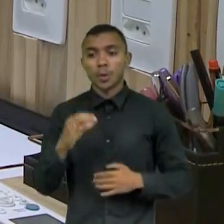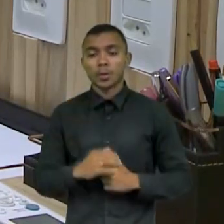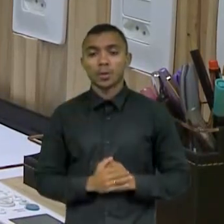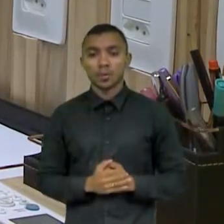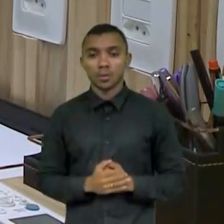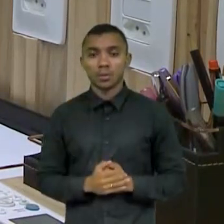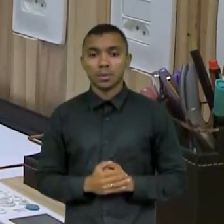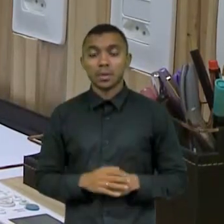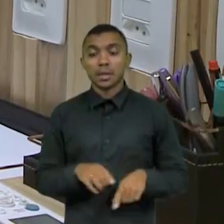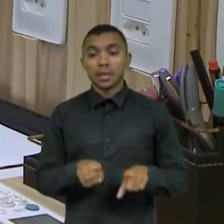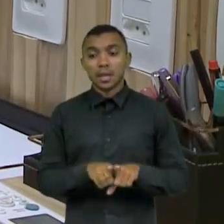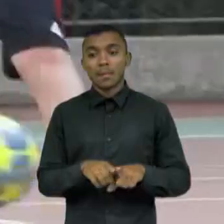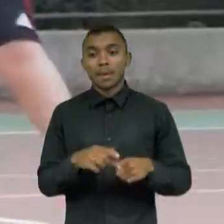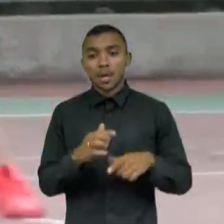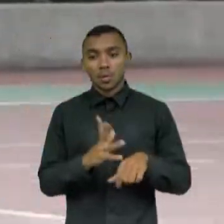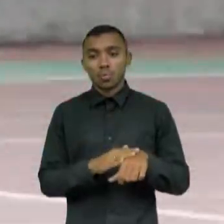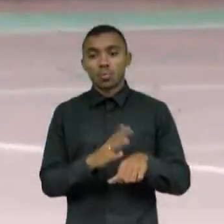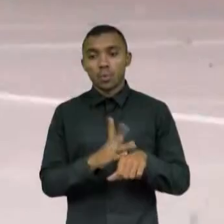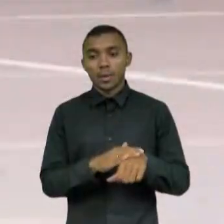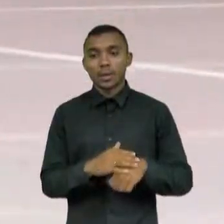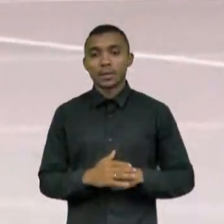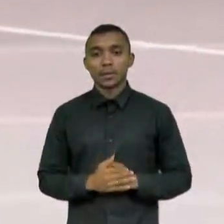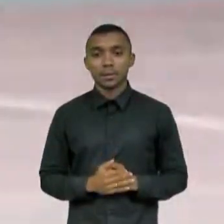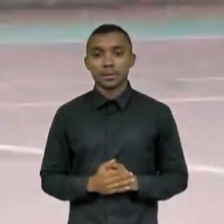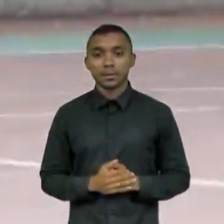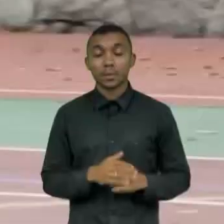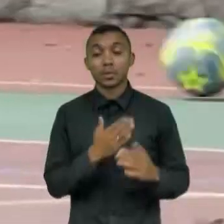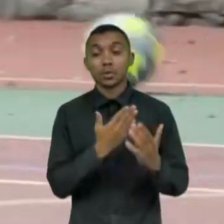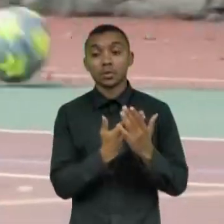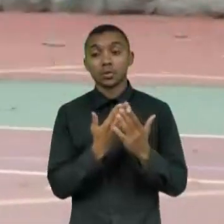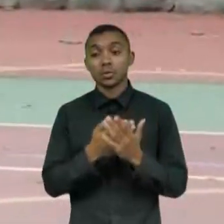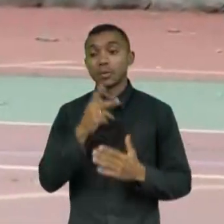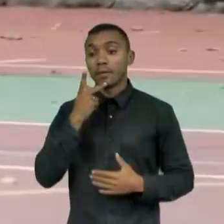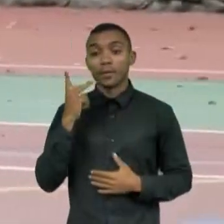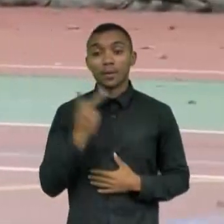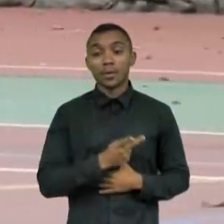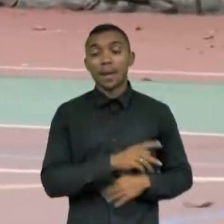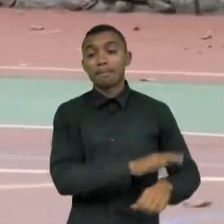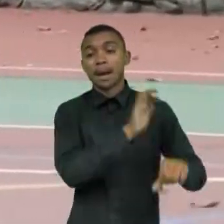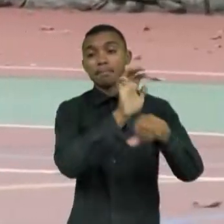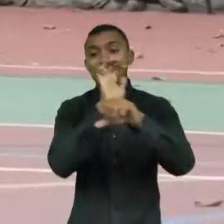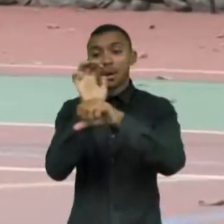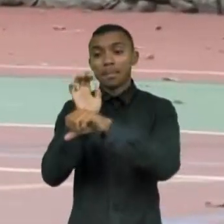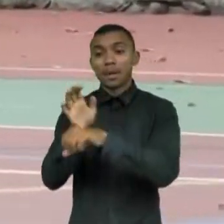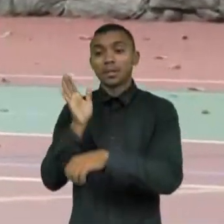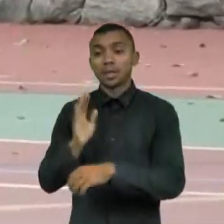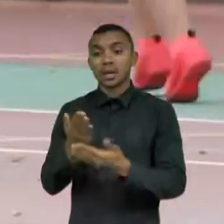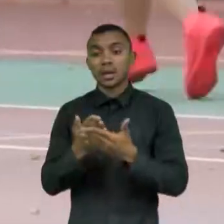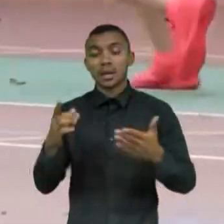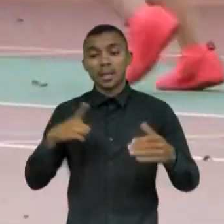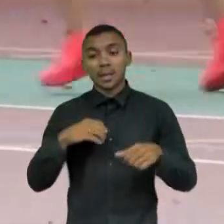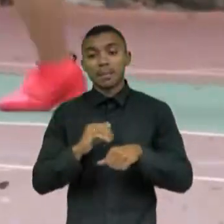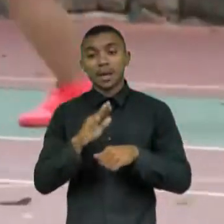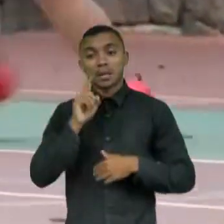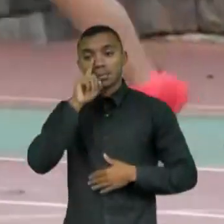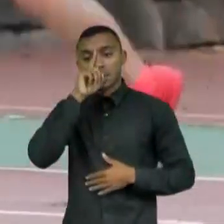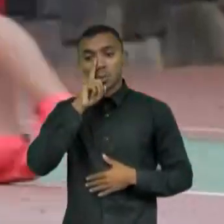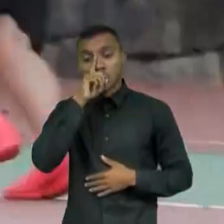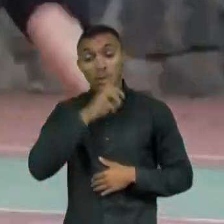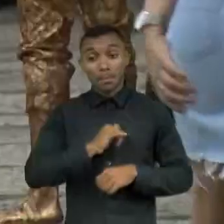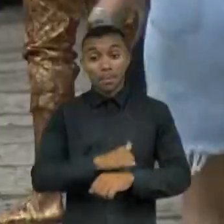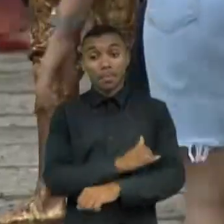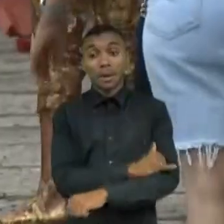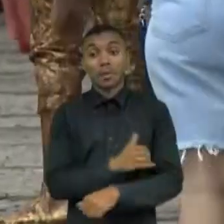as doenças cardiovasculares também. O estudo aponta que os estados onde existem mais casos de obesidade infantil